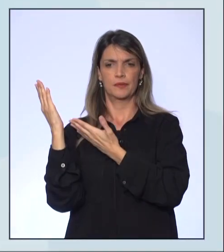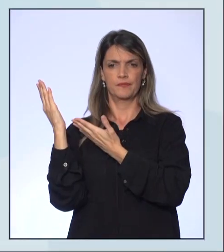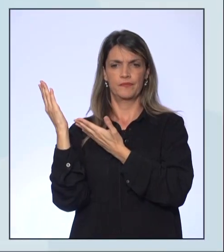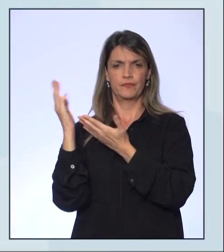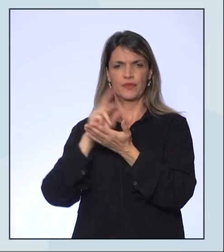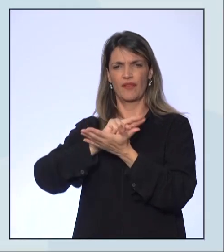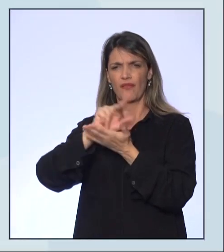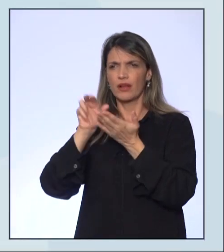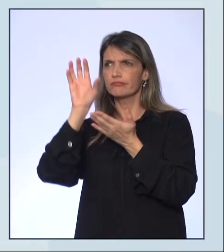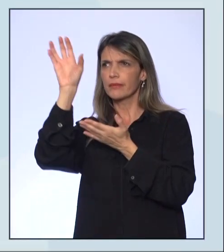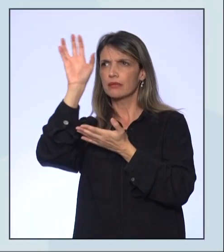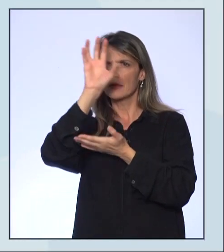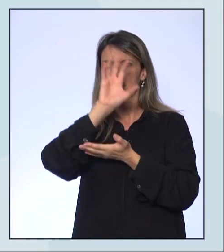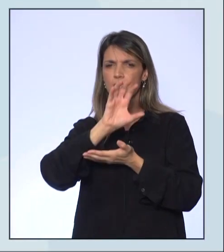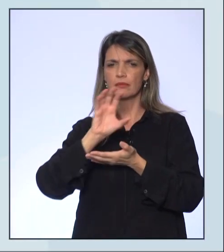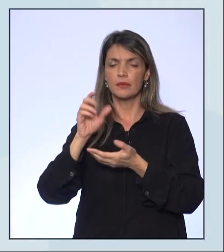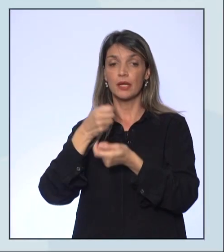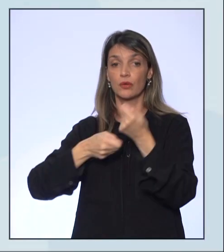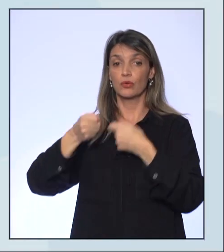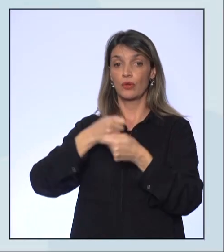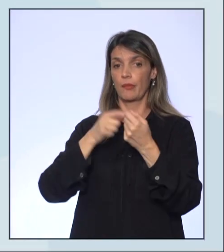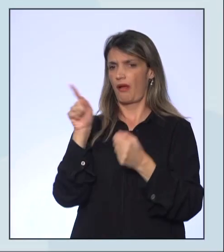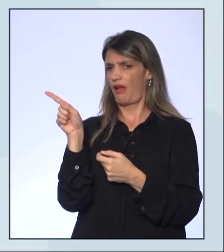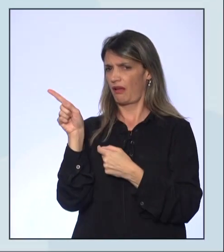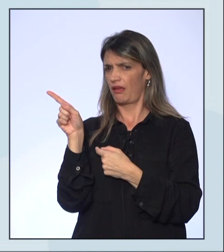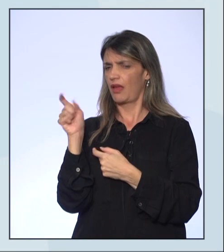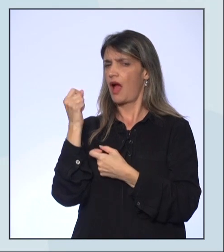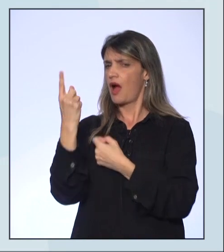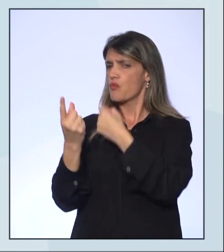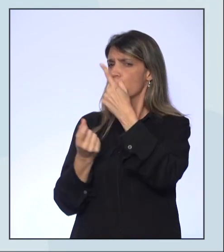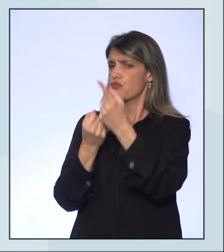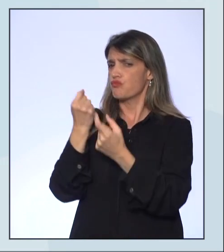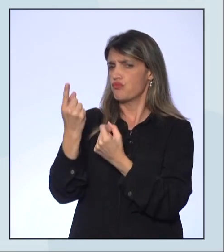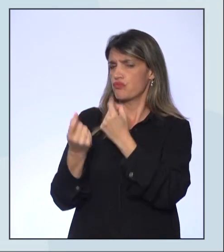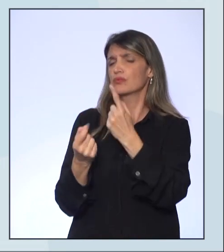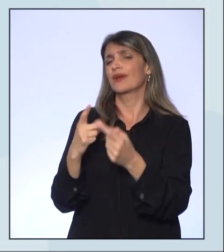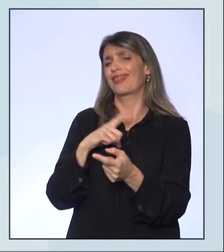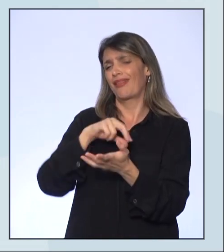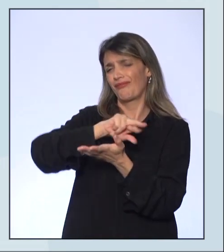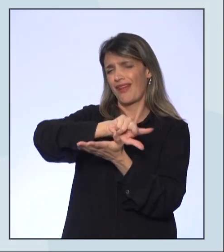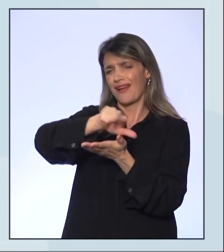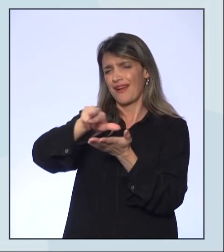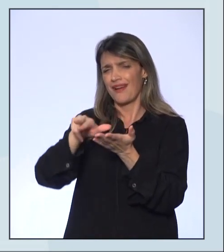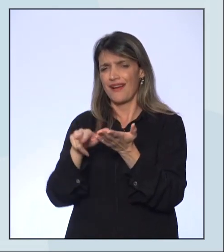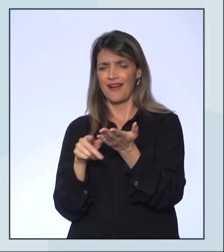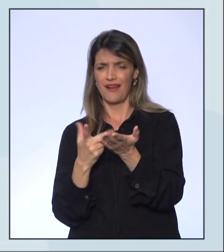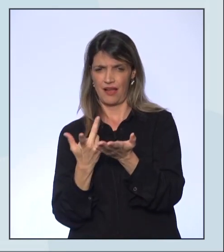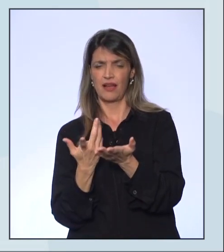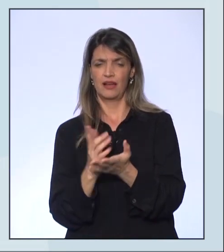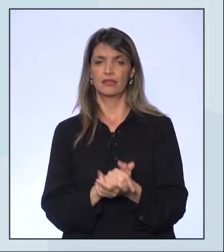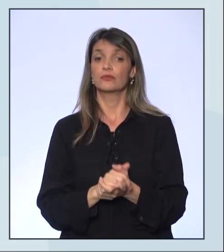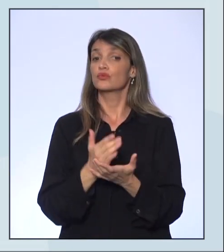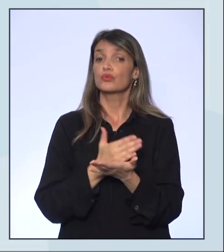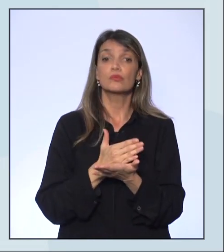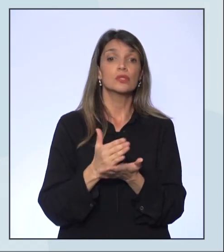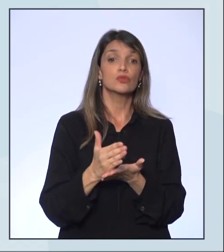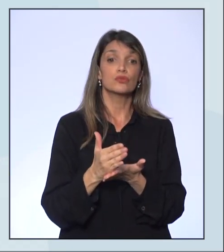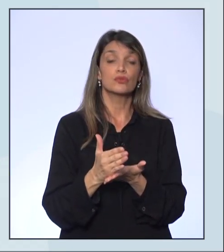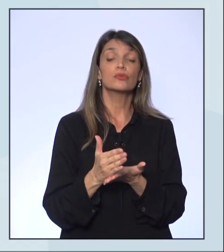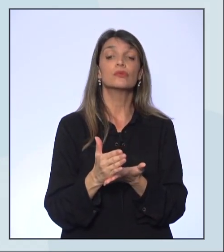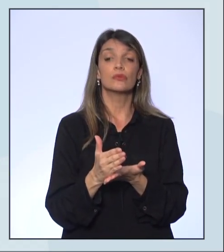vários blocos econômicos, aí são alguns deles. Nós temos diversos blocos econômicos que eles surgiram, na